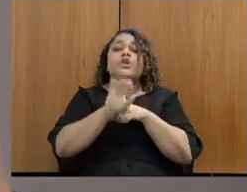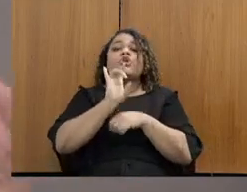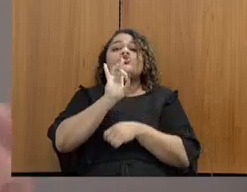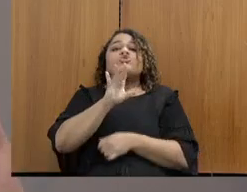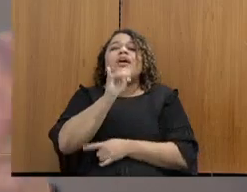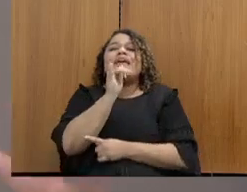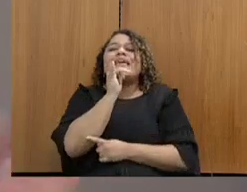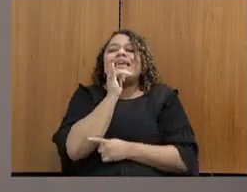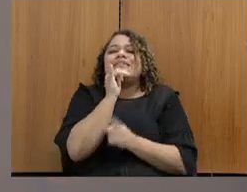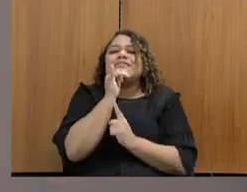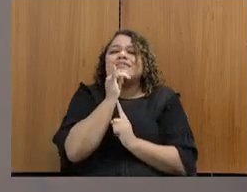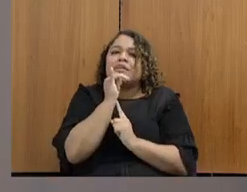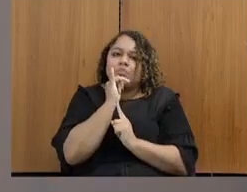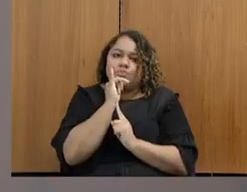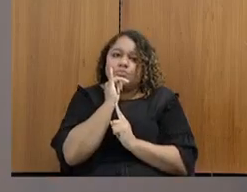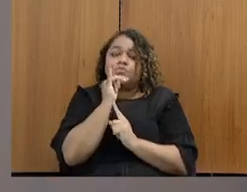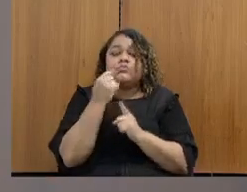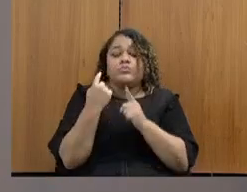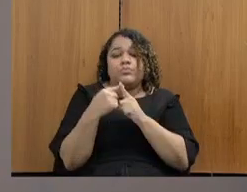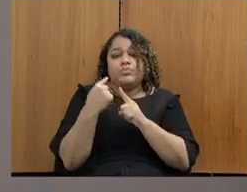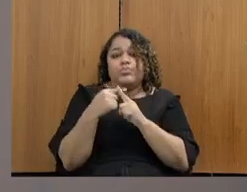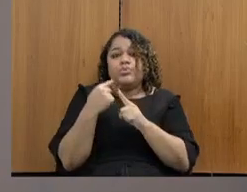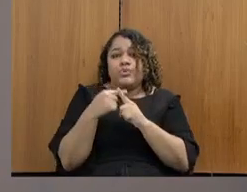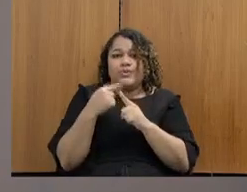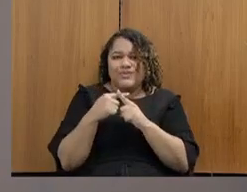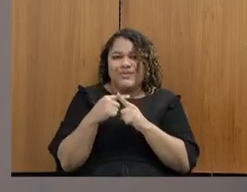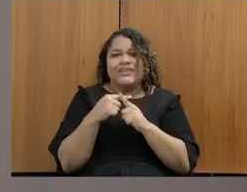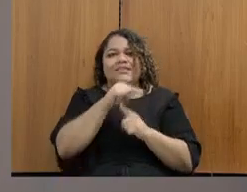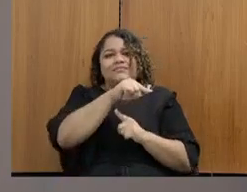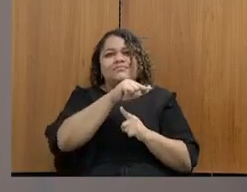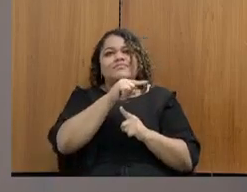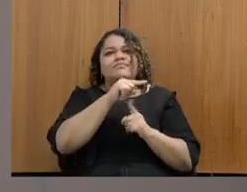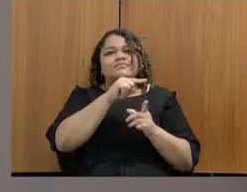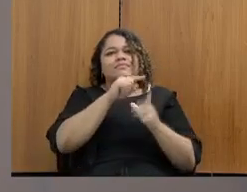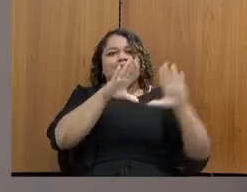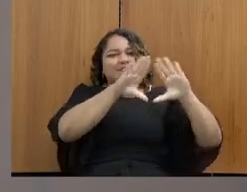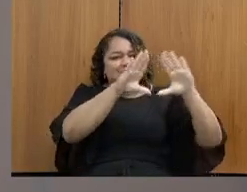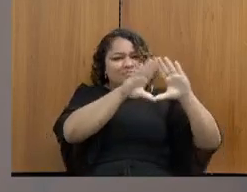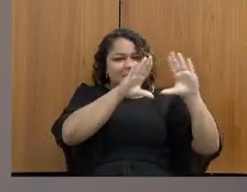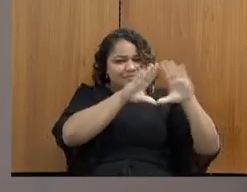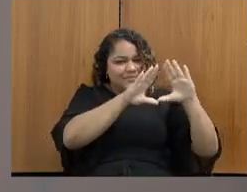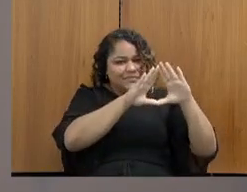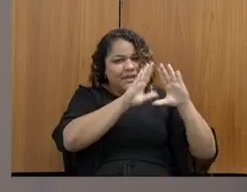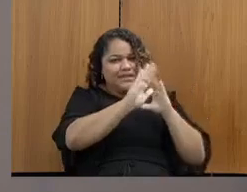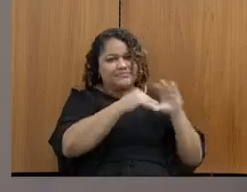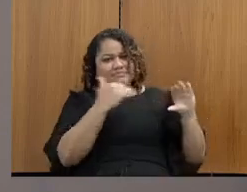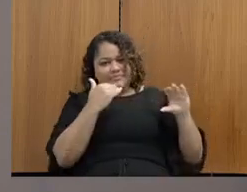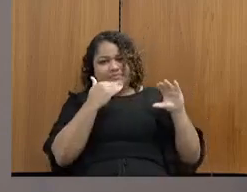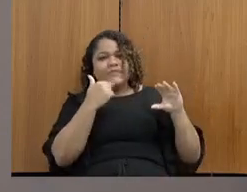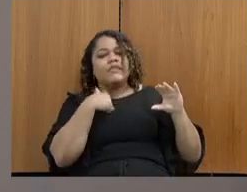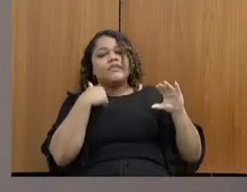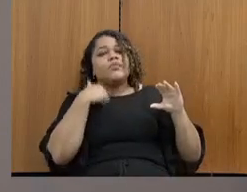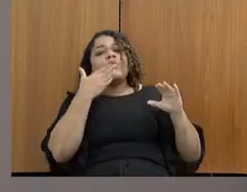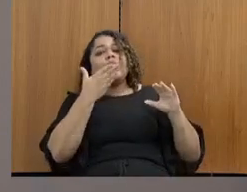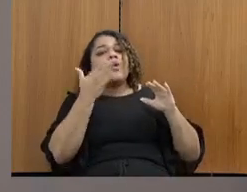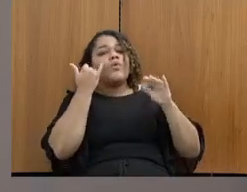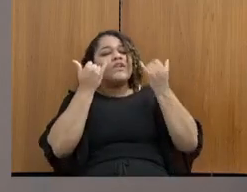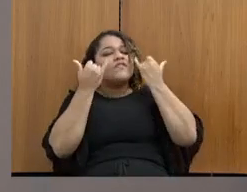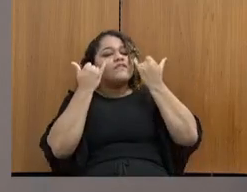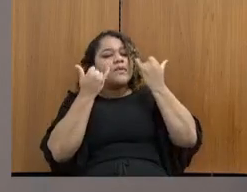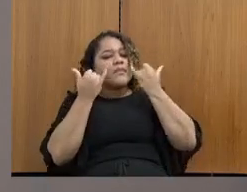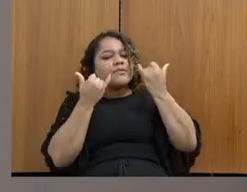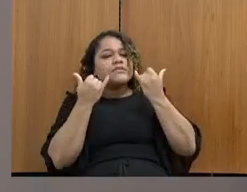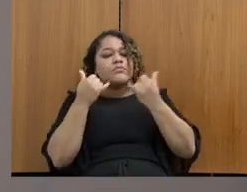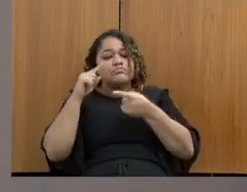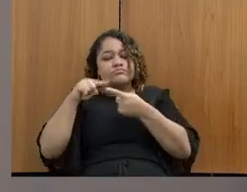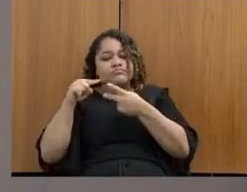ouve né quando é do encaminhamento da demanda pela Assembleia Legislativa uma solicitação de informações especificamente quanto